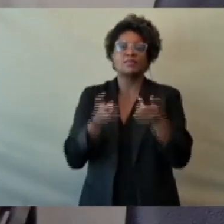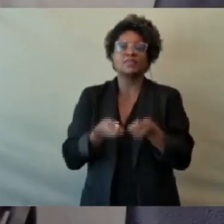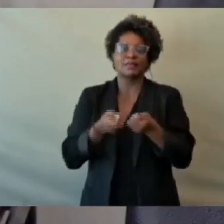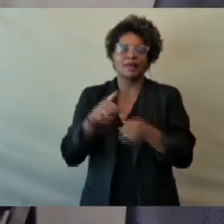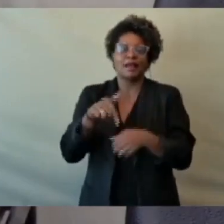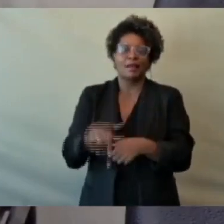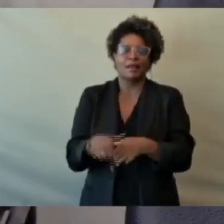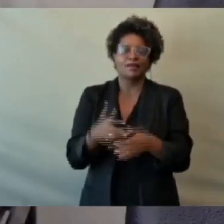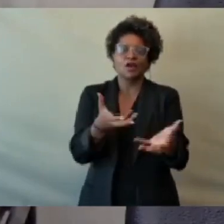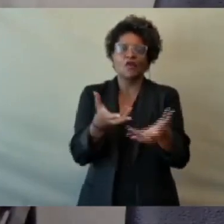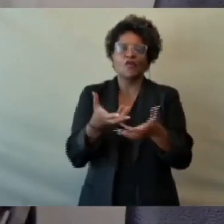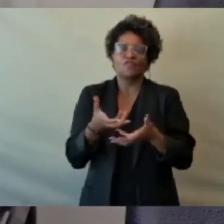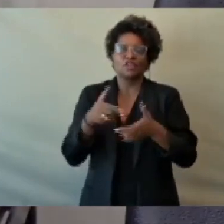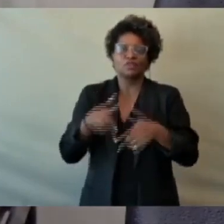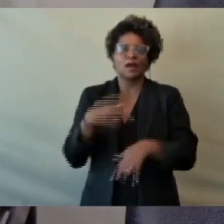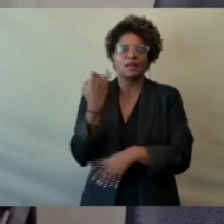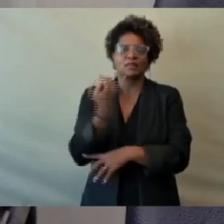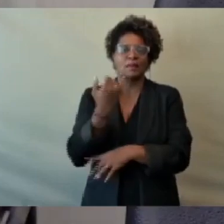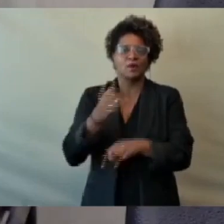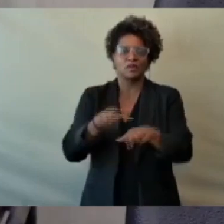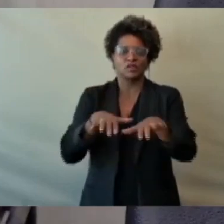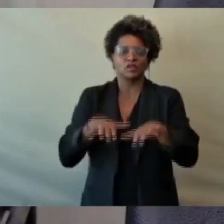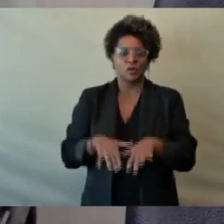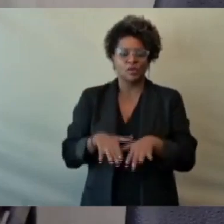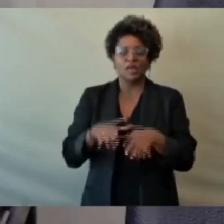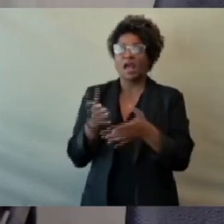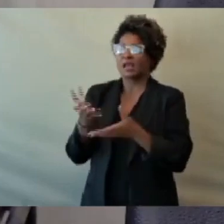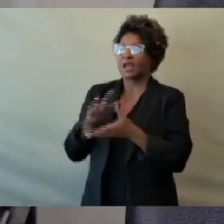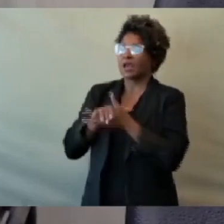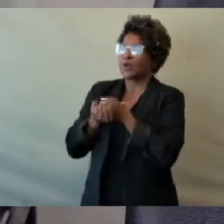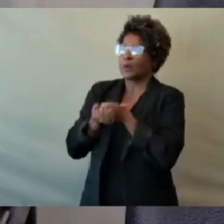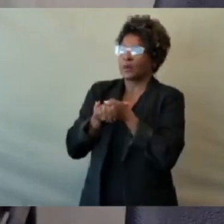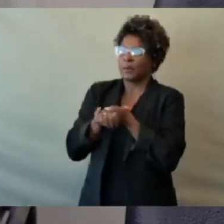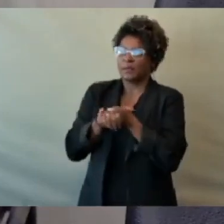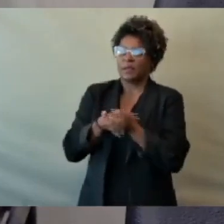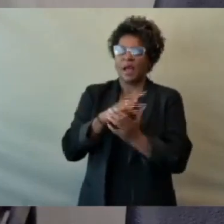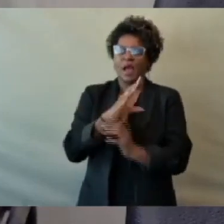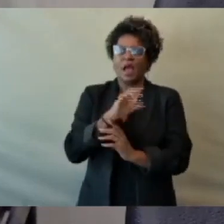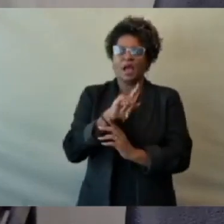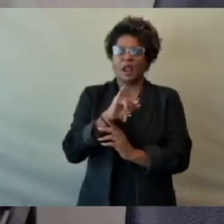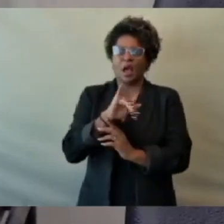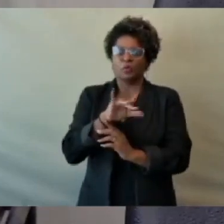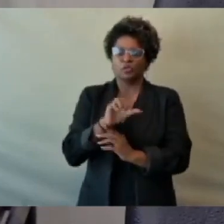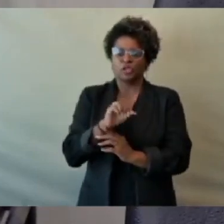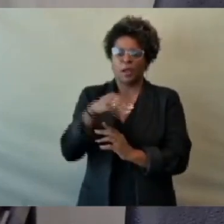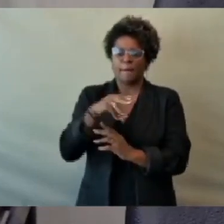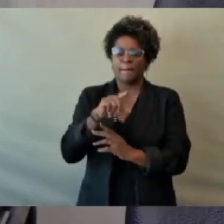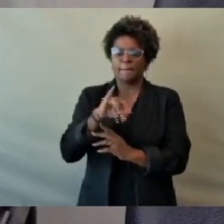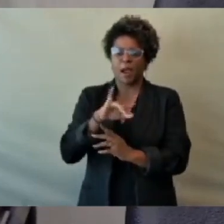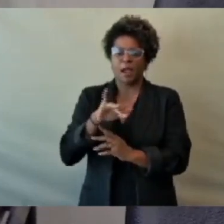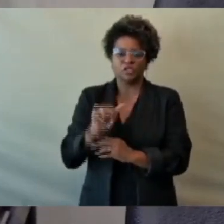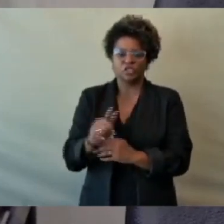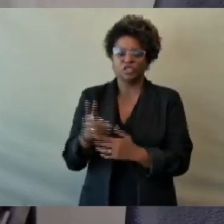ela é representante de Home Car e Anjos do Bem. Queria convidá-la para sentar à mesa também.